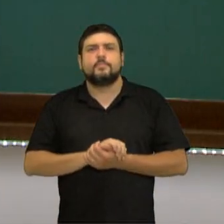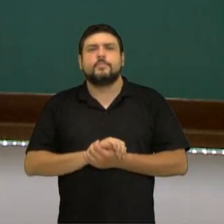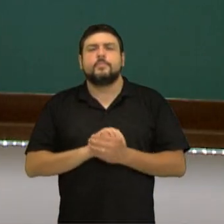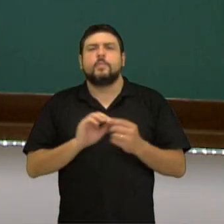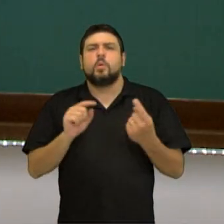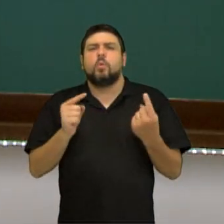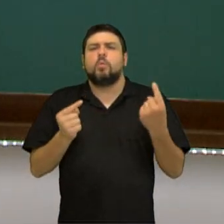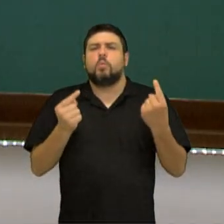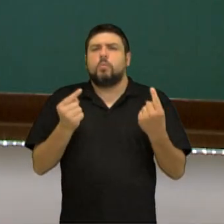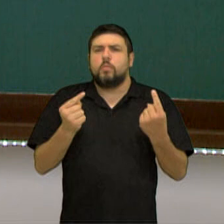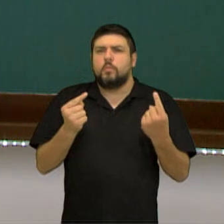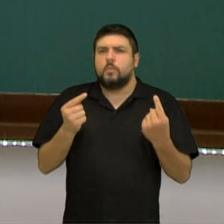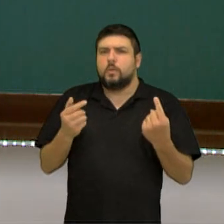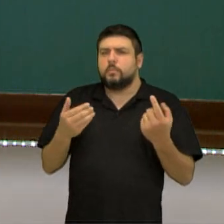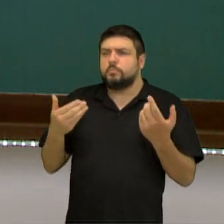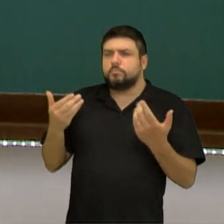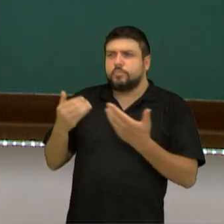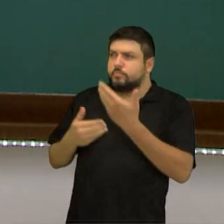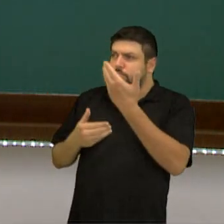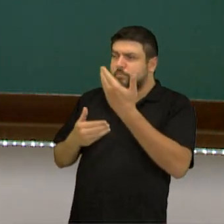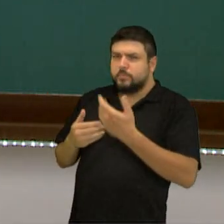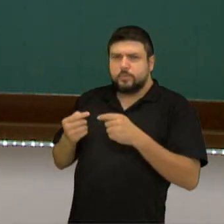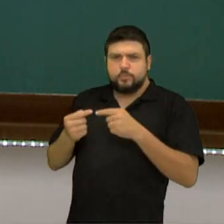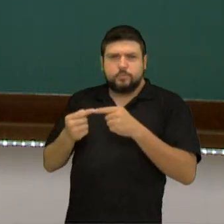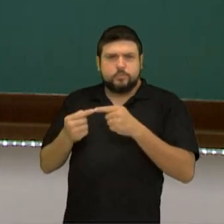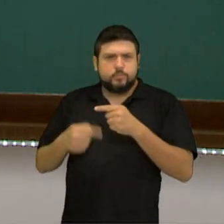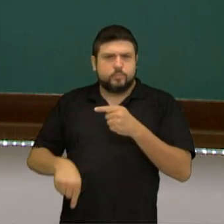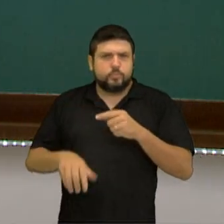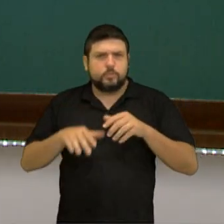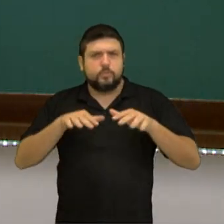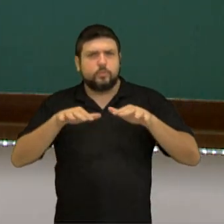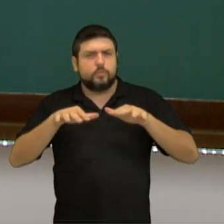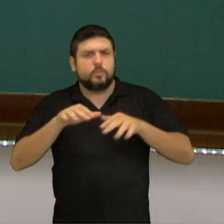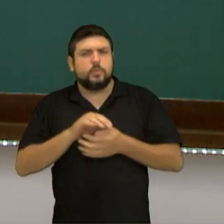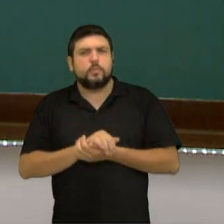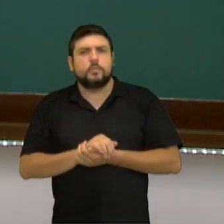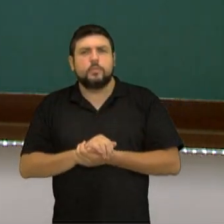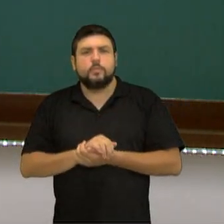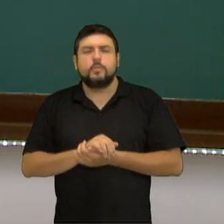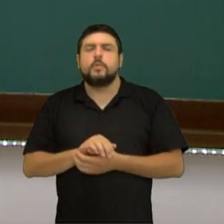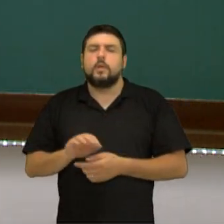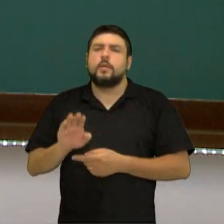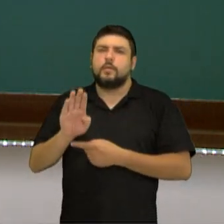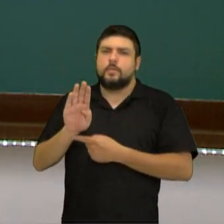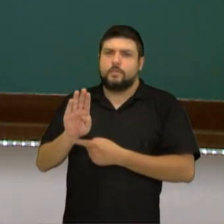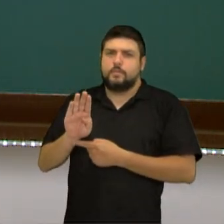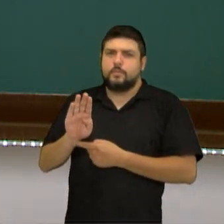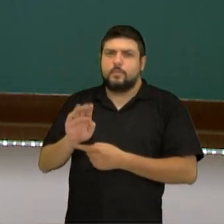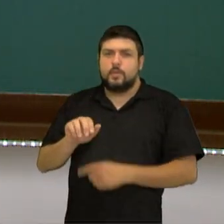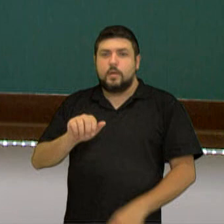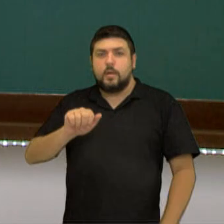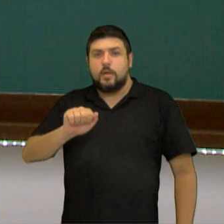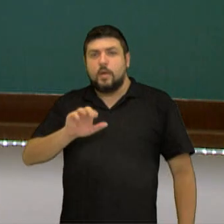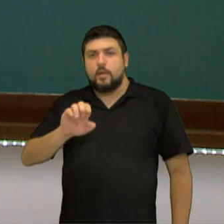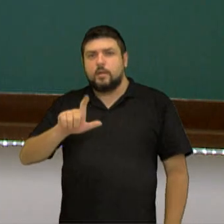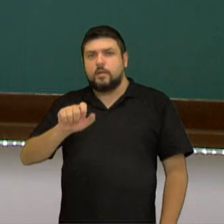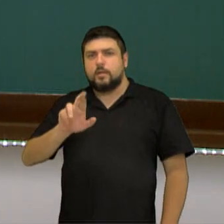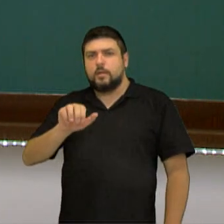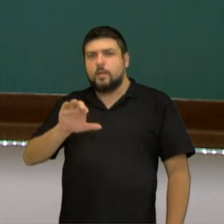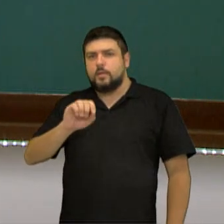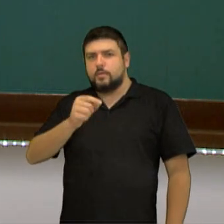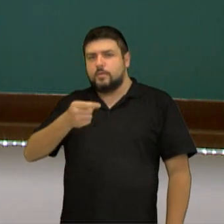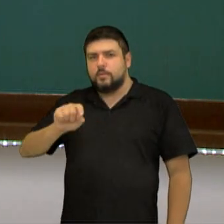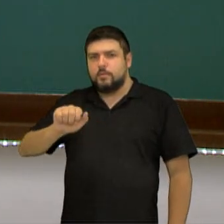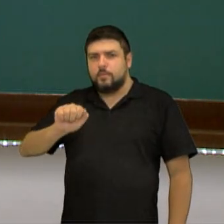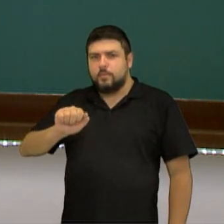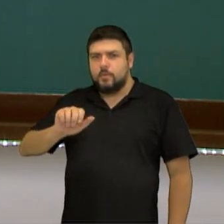físicas que não constituem a quantidade de movimento? Alternativa B, aceleração, certo? Lembrando que nós temos a